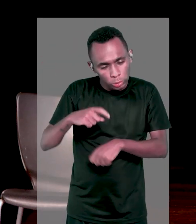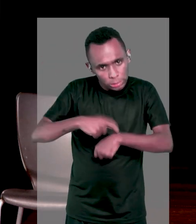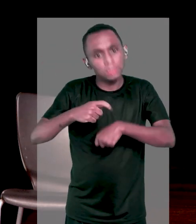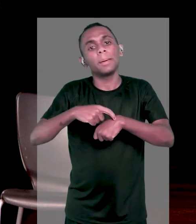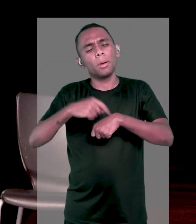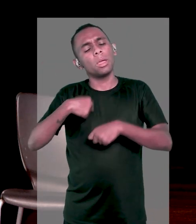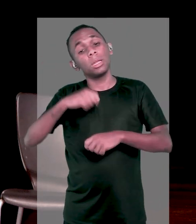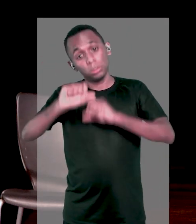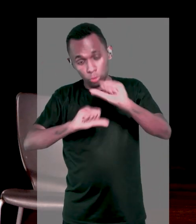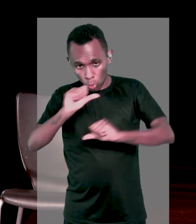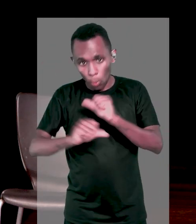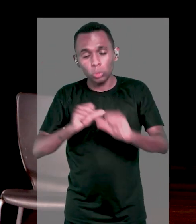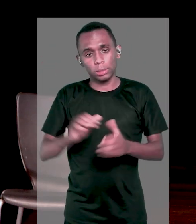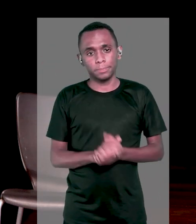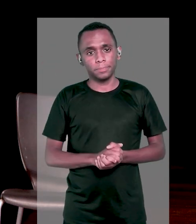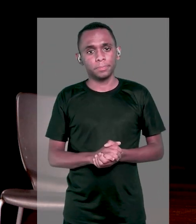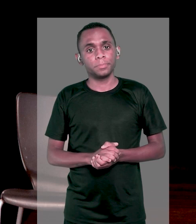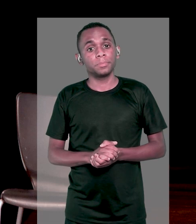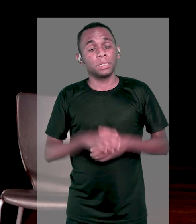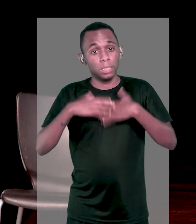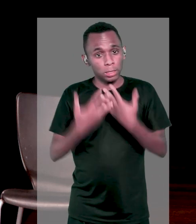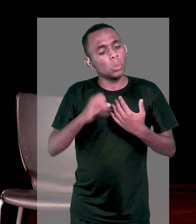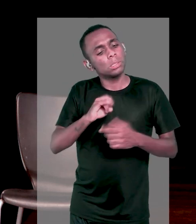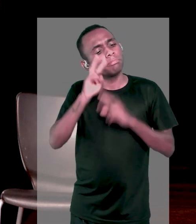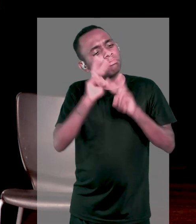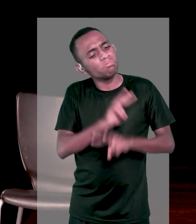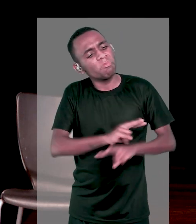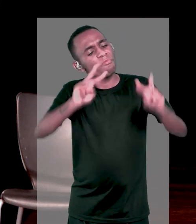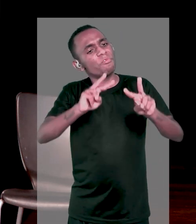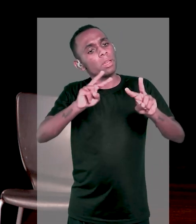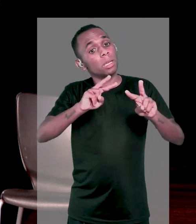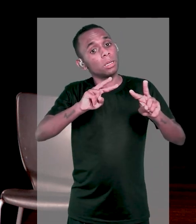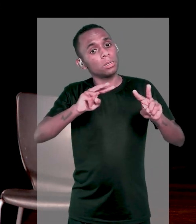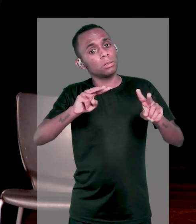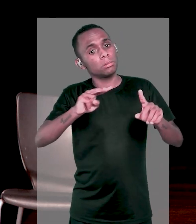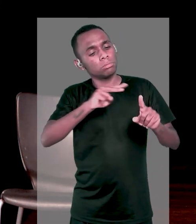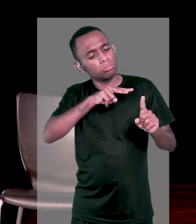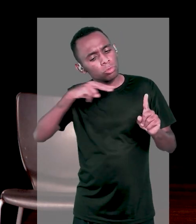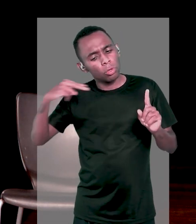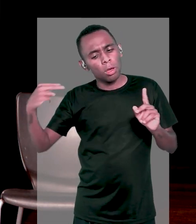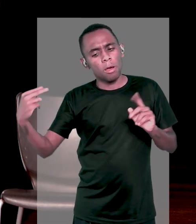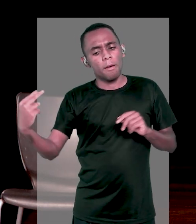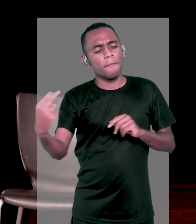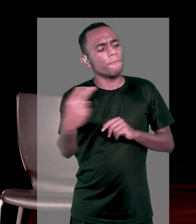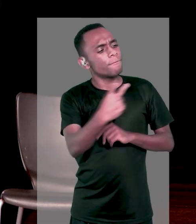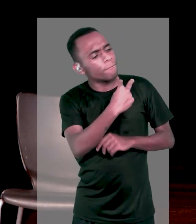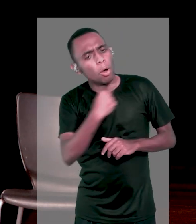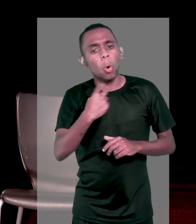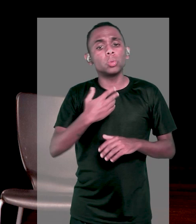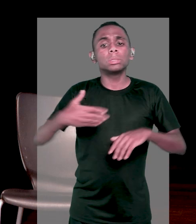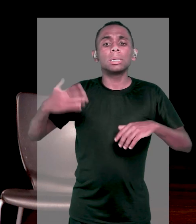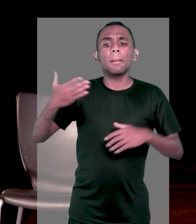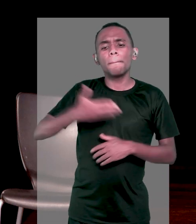arquitetura ou um ornamento sejam obras de espaço de forma alguma o tempo inevitavelmente interfere ele